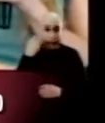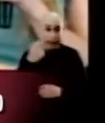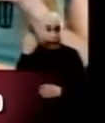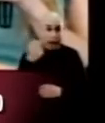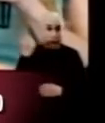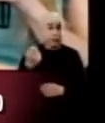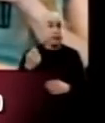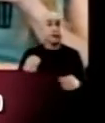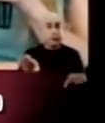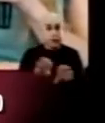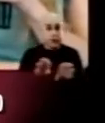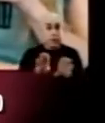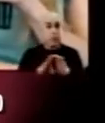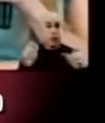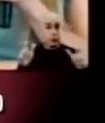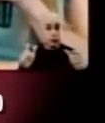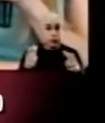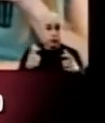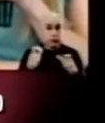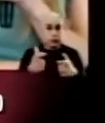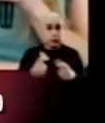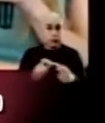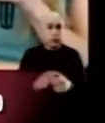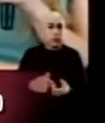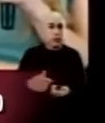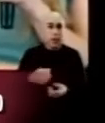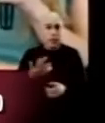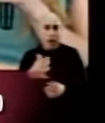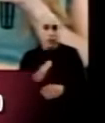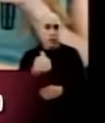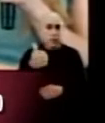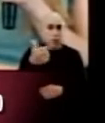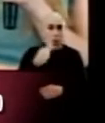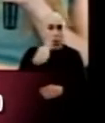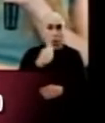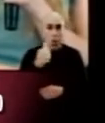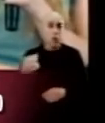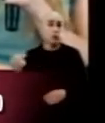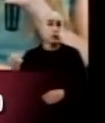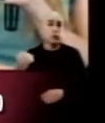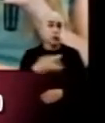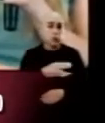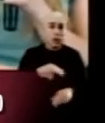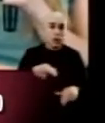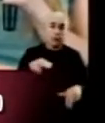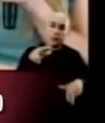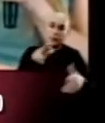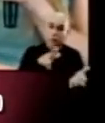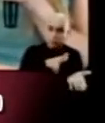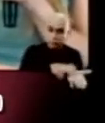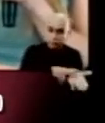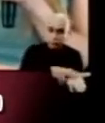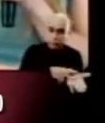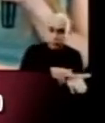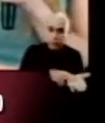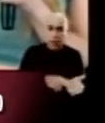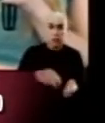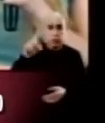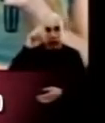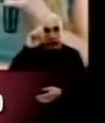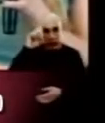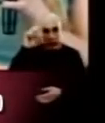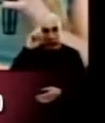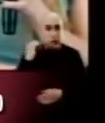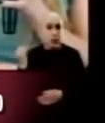desses casos, que temos aí agora uma média de 11 casos novos internados por dia. E o que é mais importante